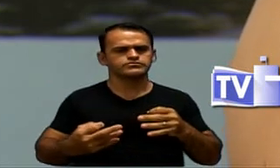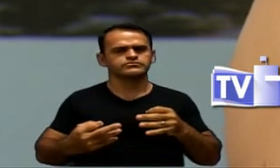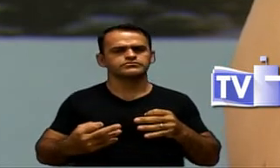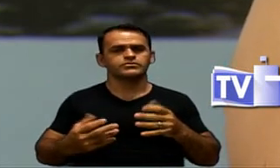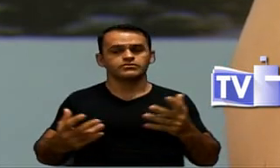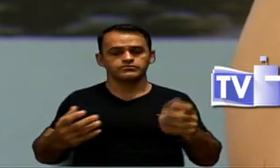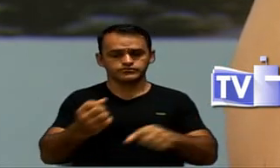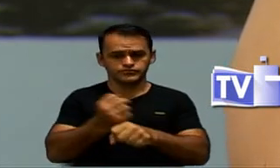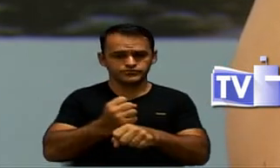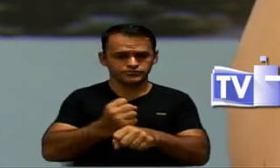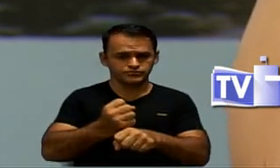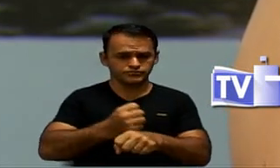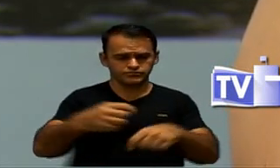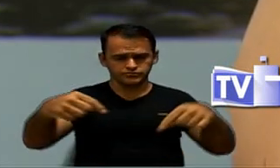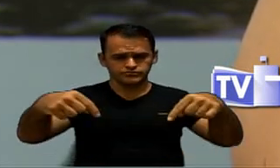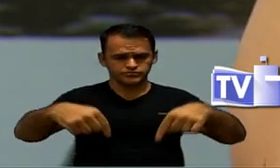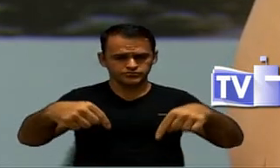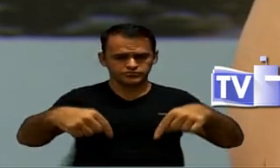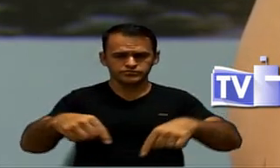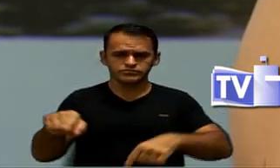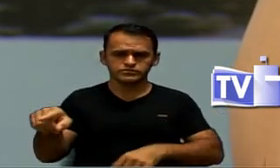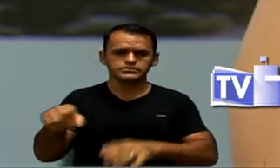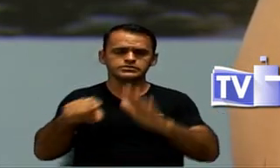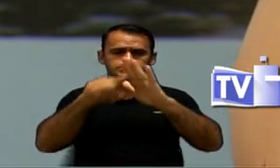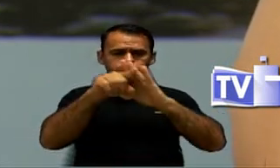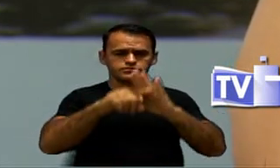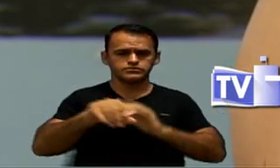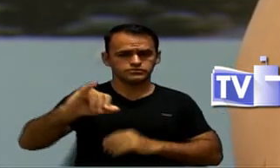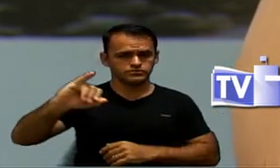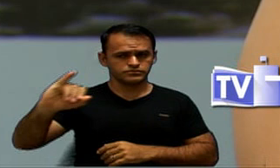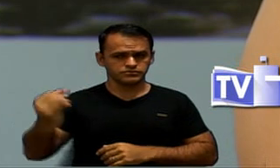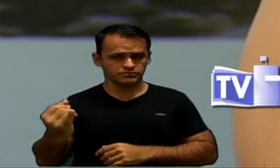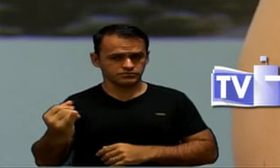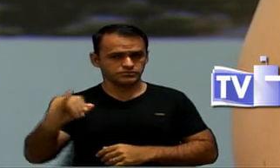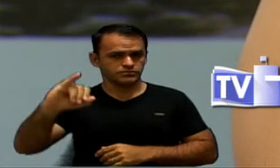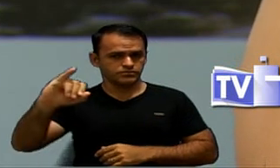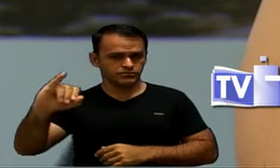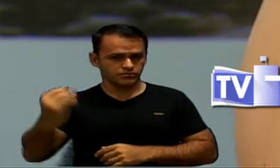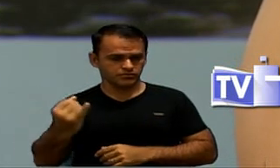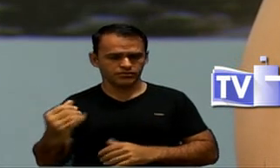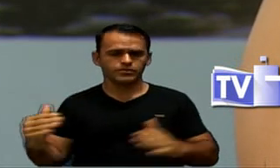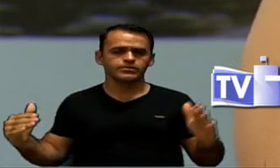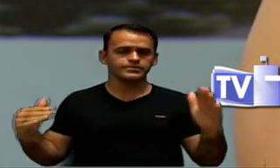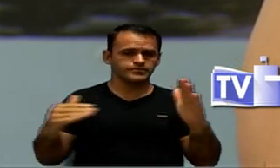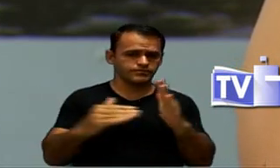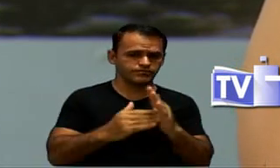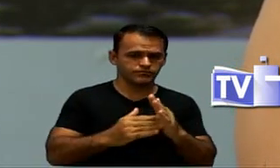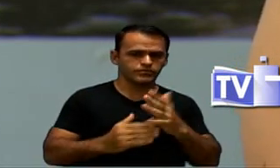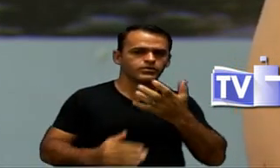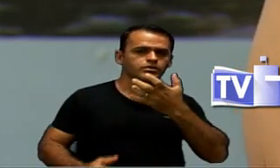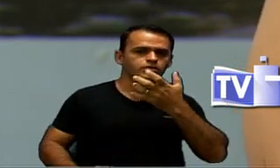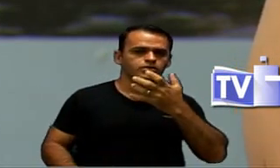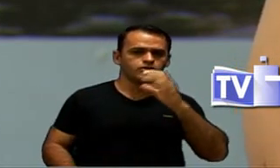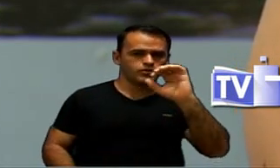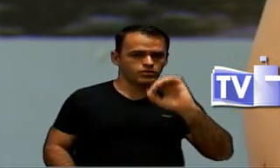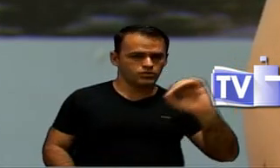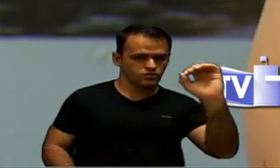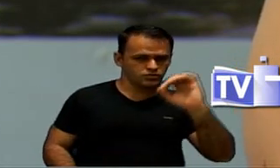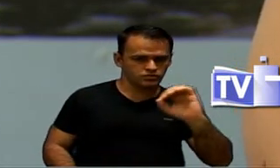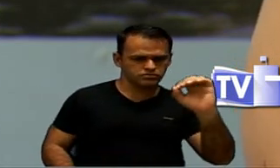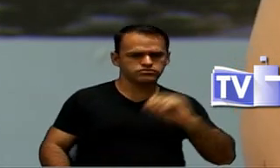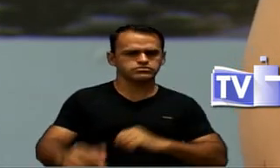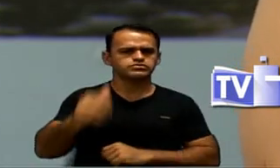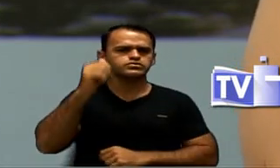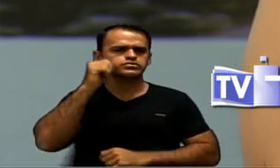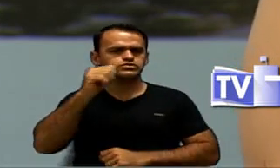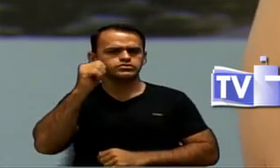nesse ano, segundo, né, o registro da vara, de janeiro, né, de janeiro desse ano até outubro, eles